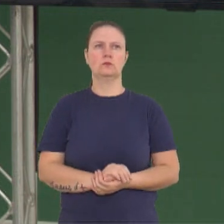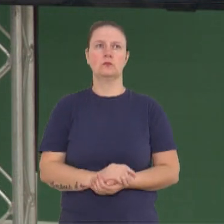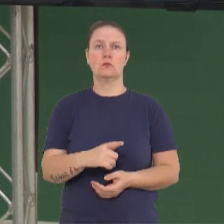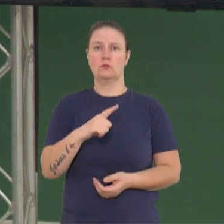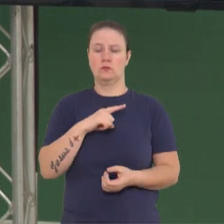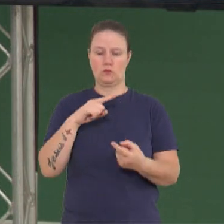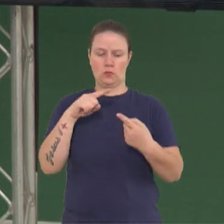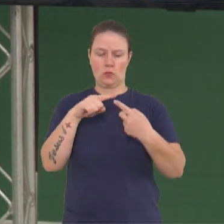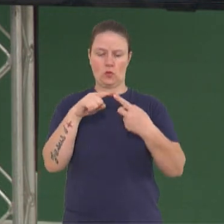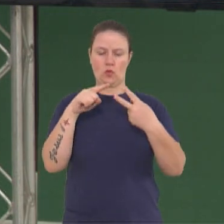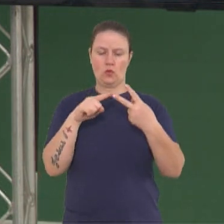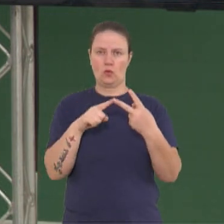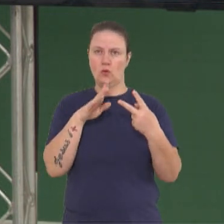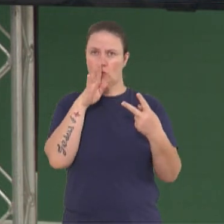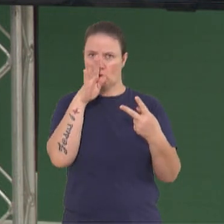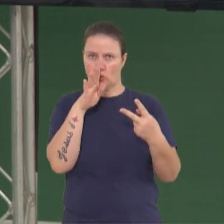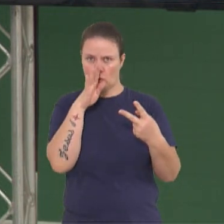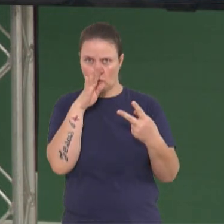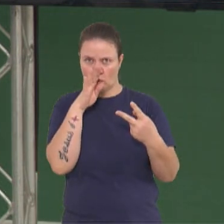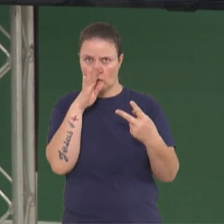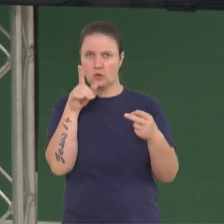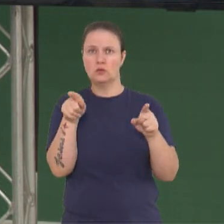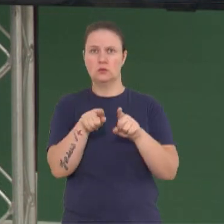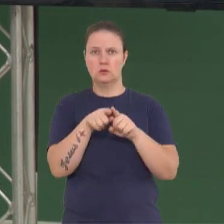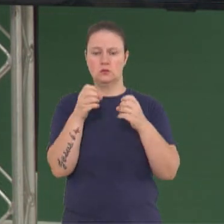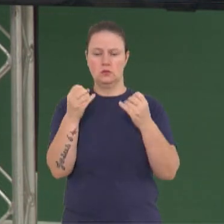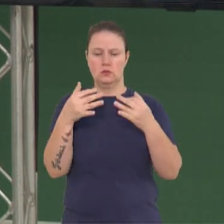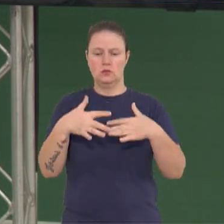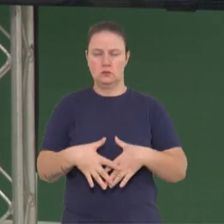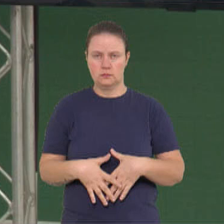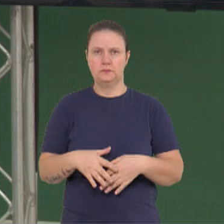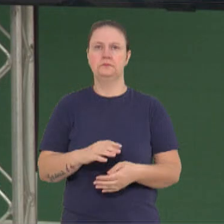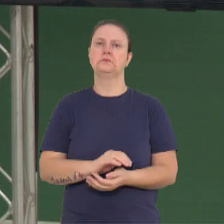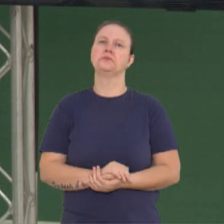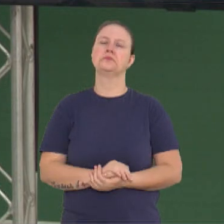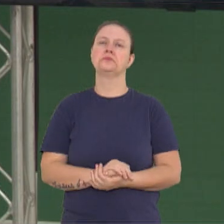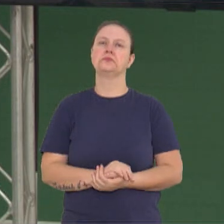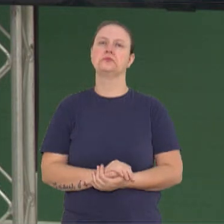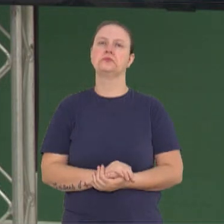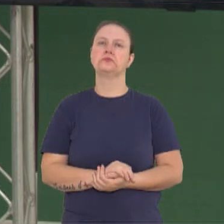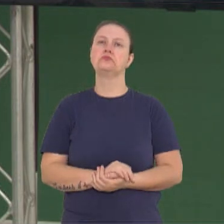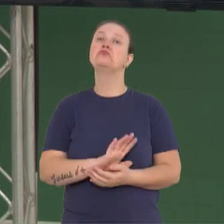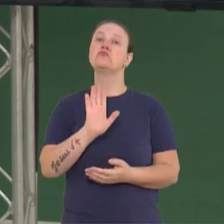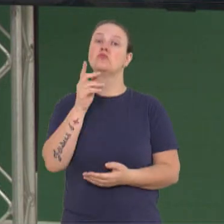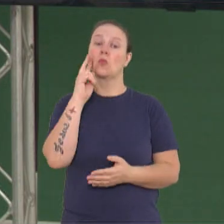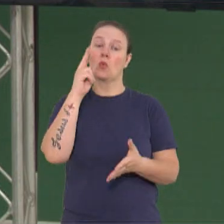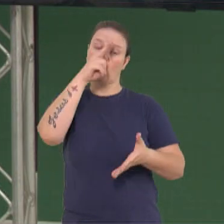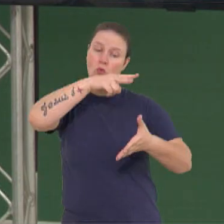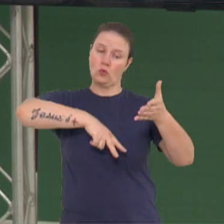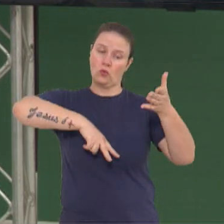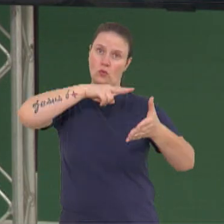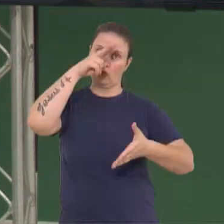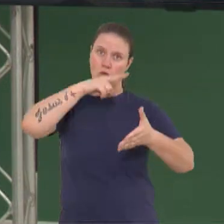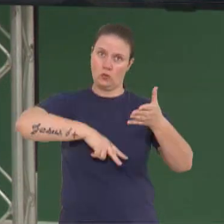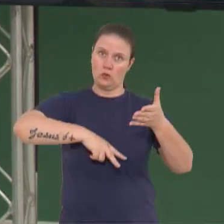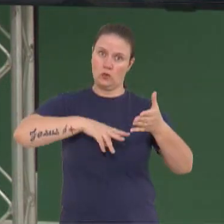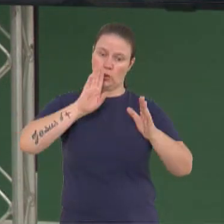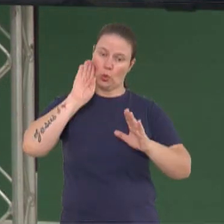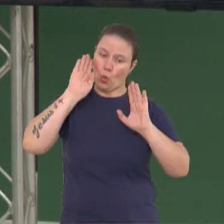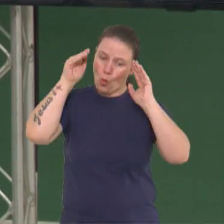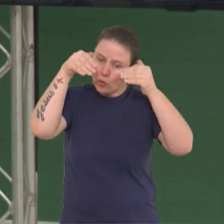Tem duas críticas modernas listadas na recomendação de leitura para o